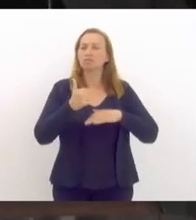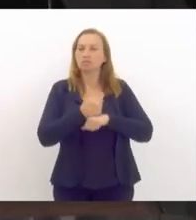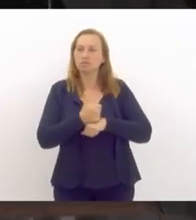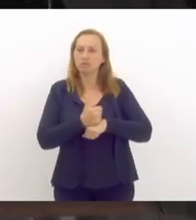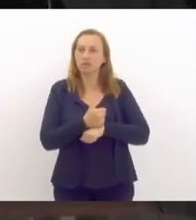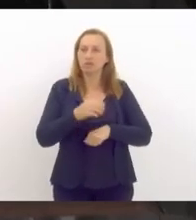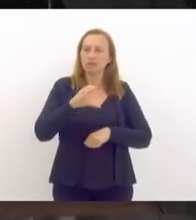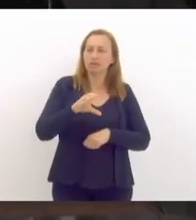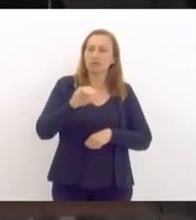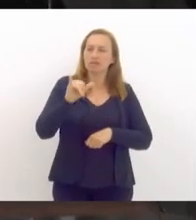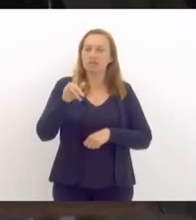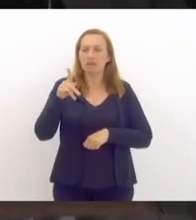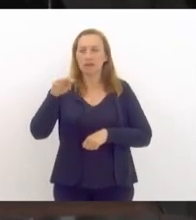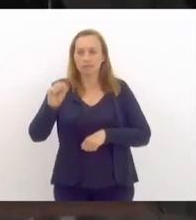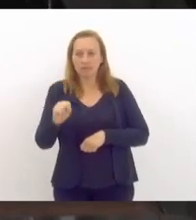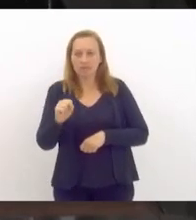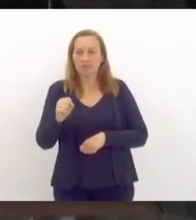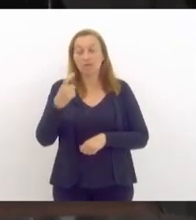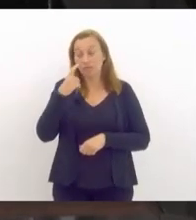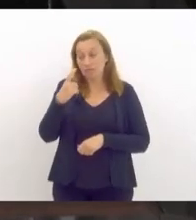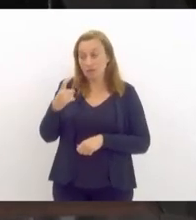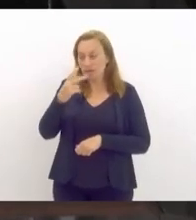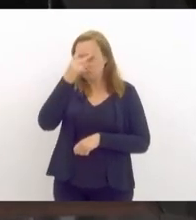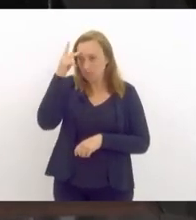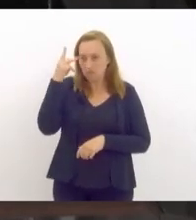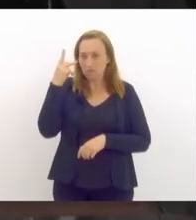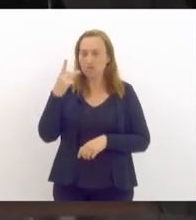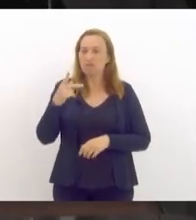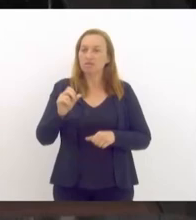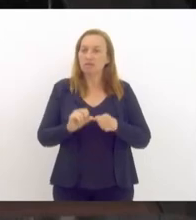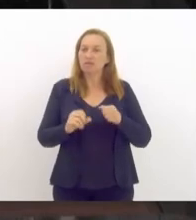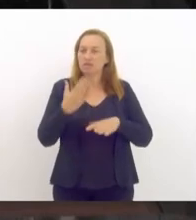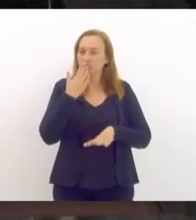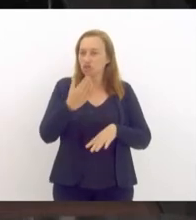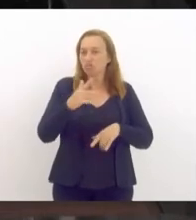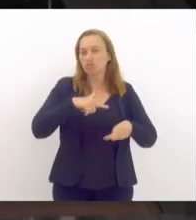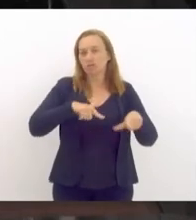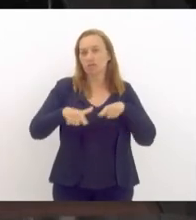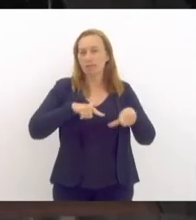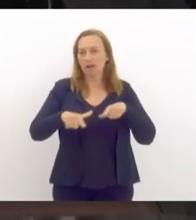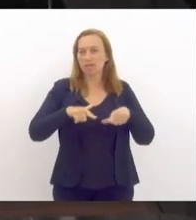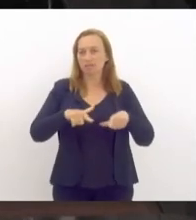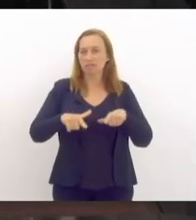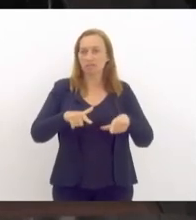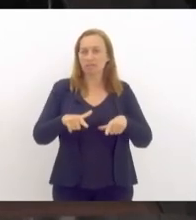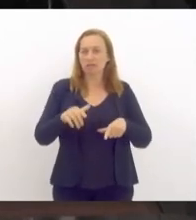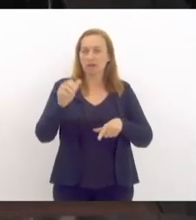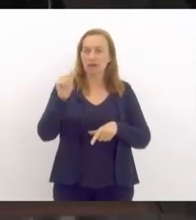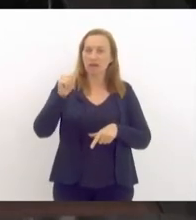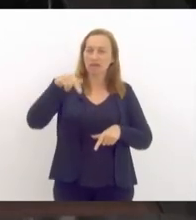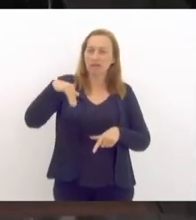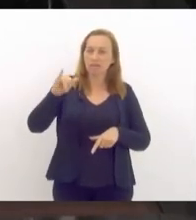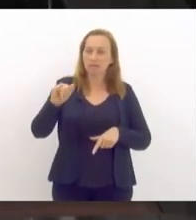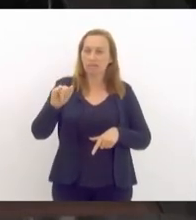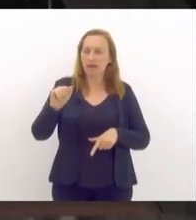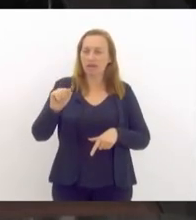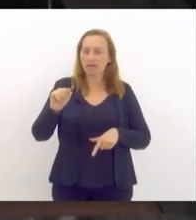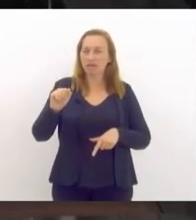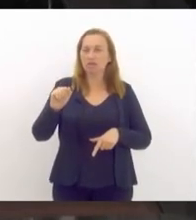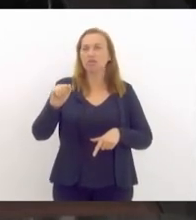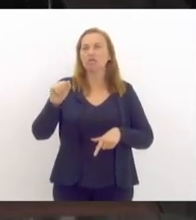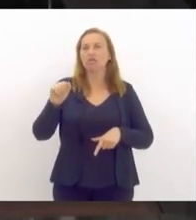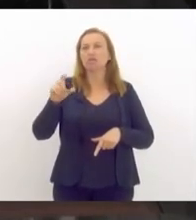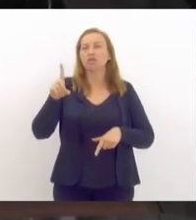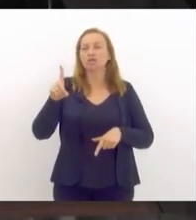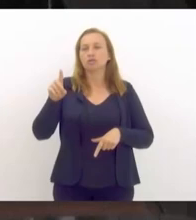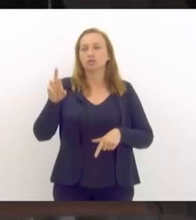educação animadores culturais que faziam esse tipo de trabalho os profissionais de educação que trabalham